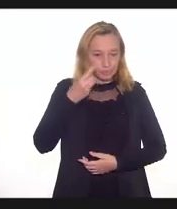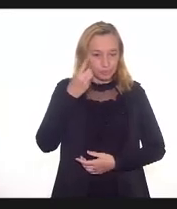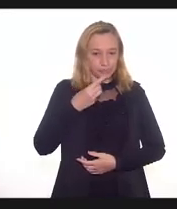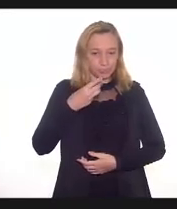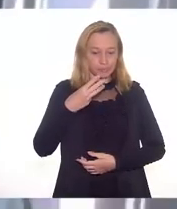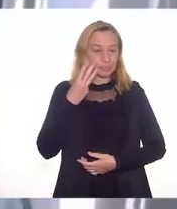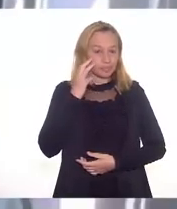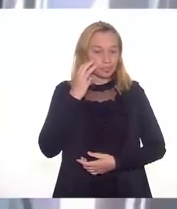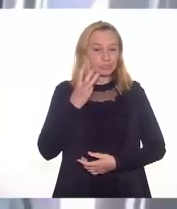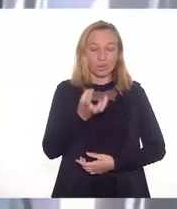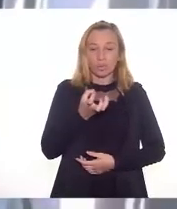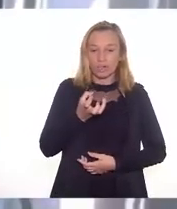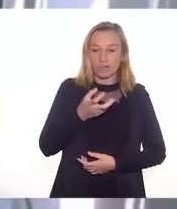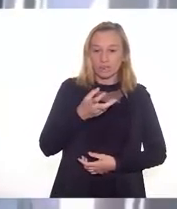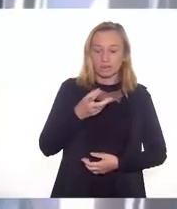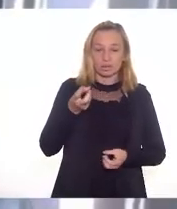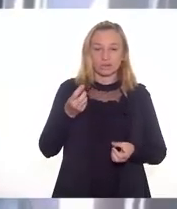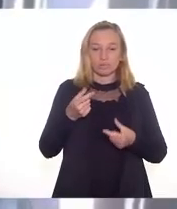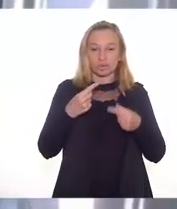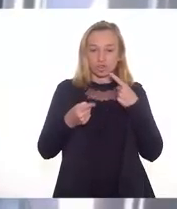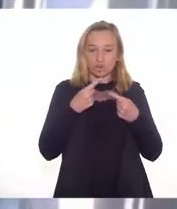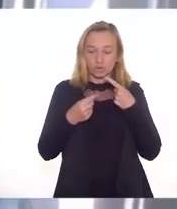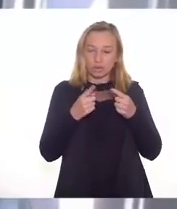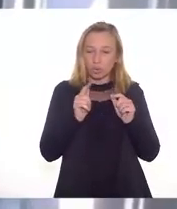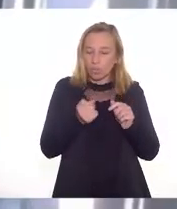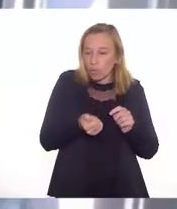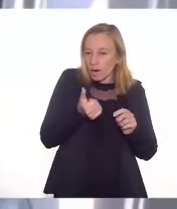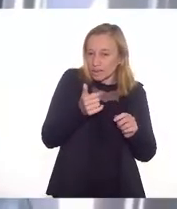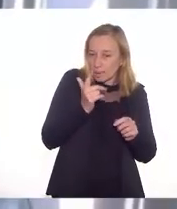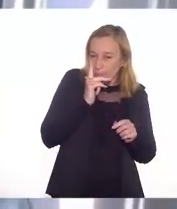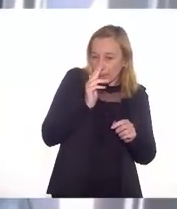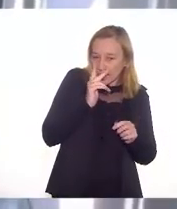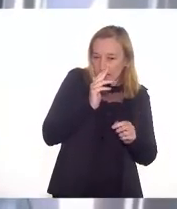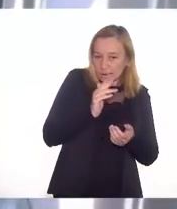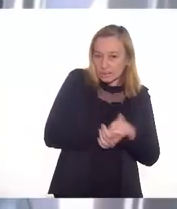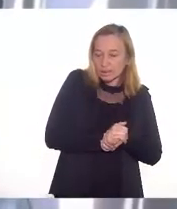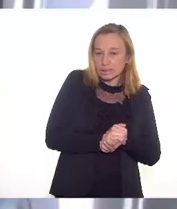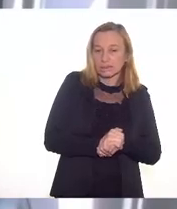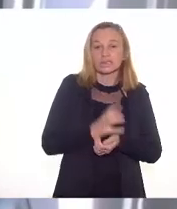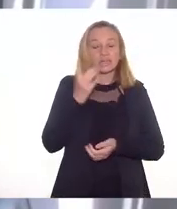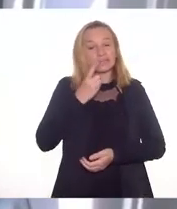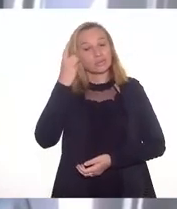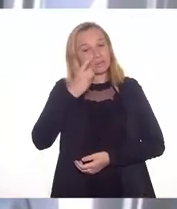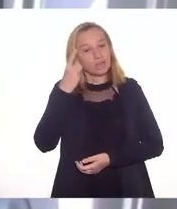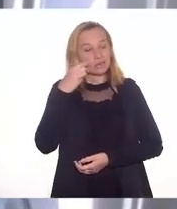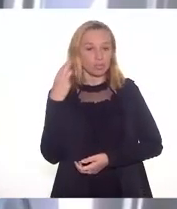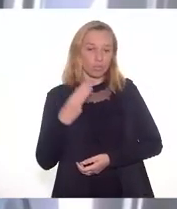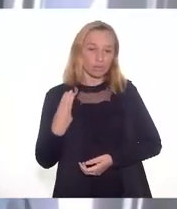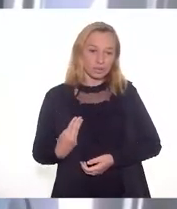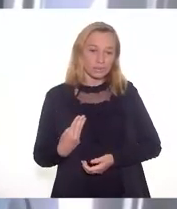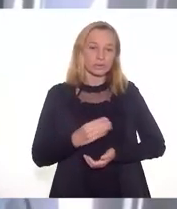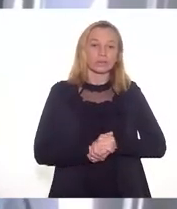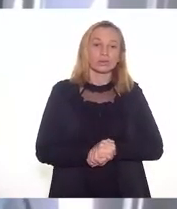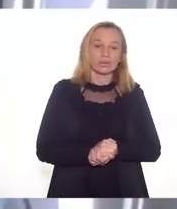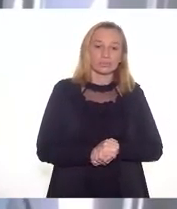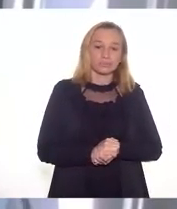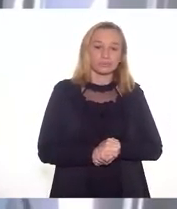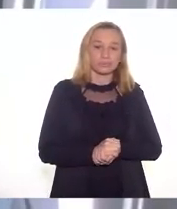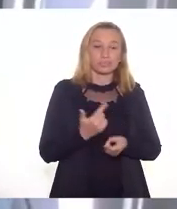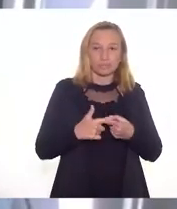eu queria fazer uma discussão semelhante, não idêntica, mas semelhante à que fez agora a deputada Mônica Francisco, porque